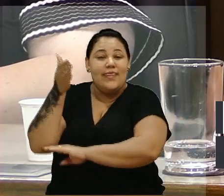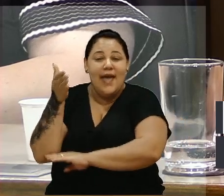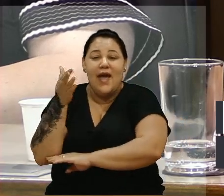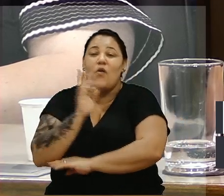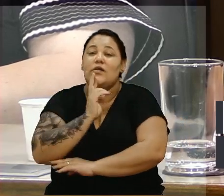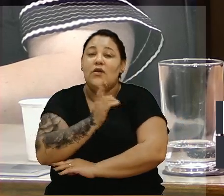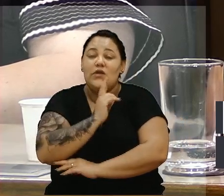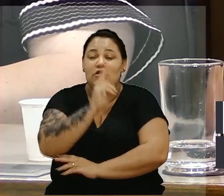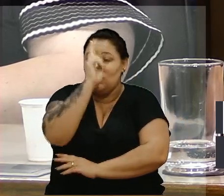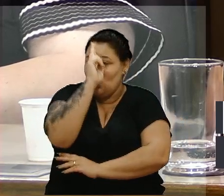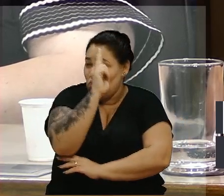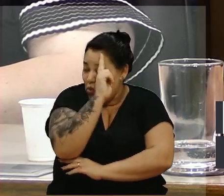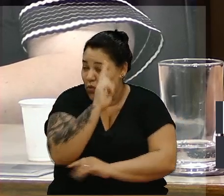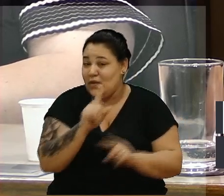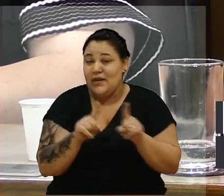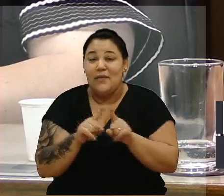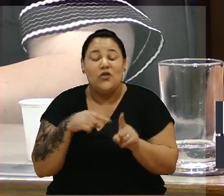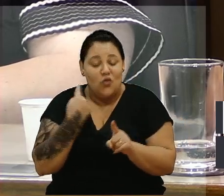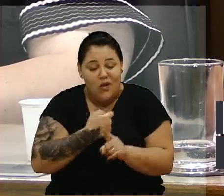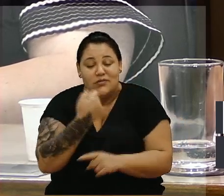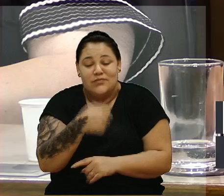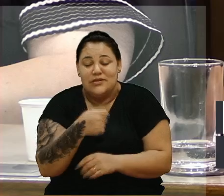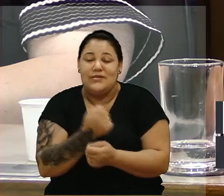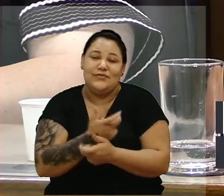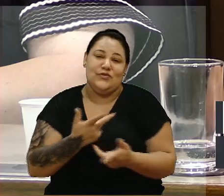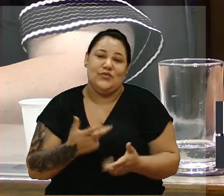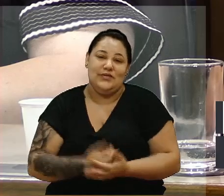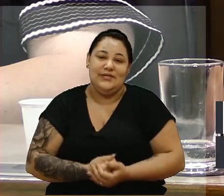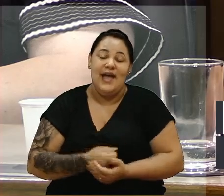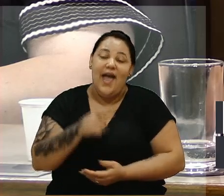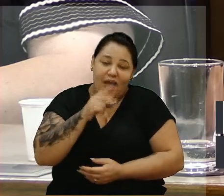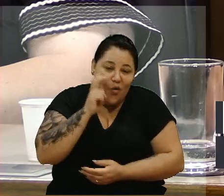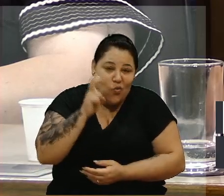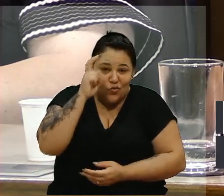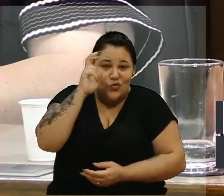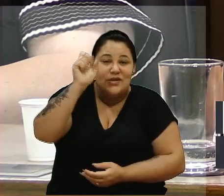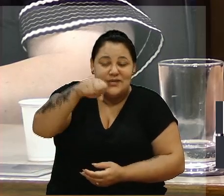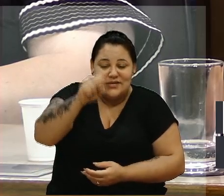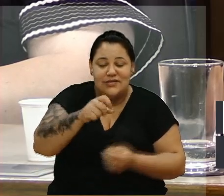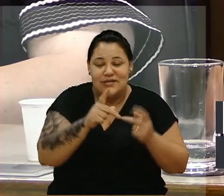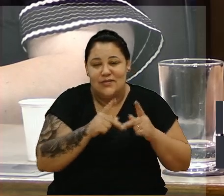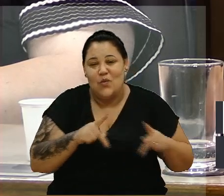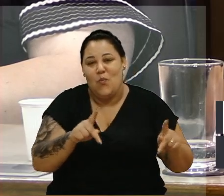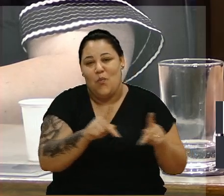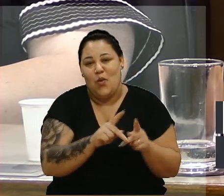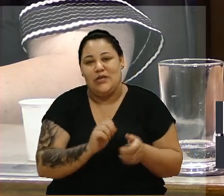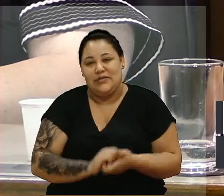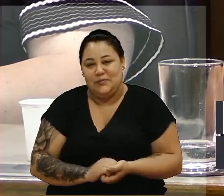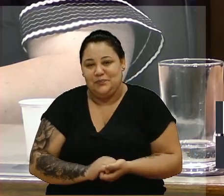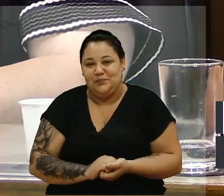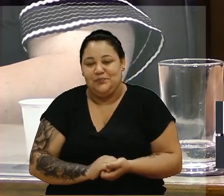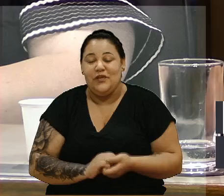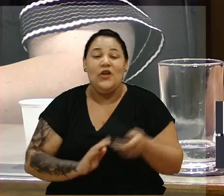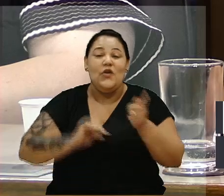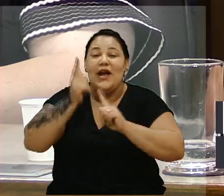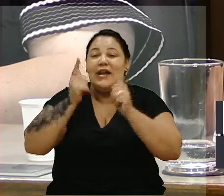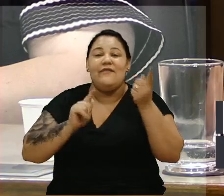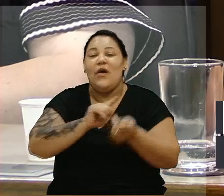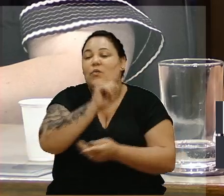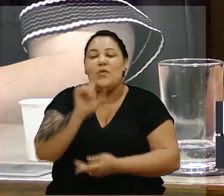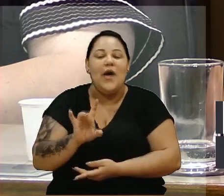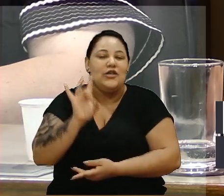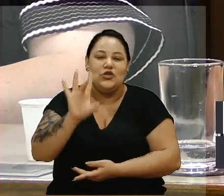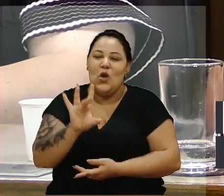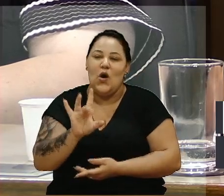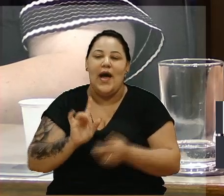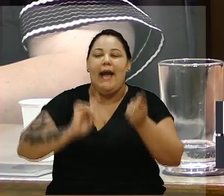o Uber. Nós precisamos disso. É a cultura popular. E o carnaval, ele não é só o carnaval em